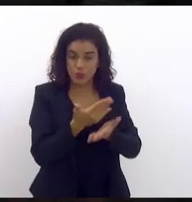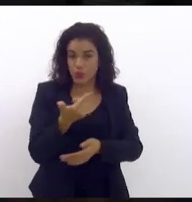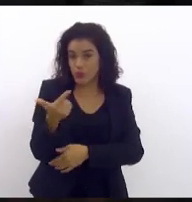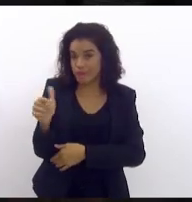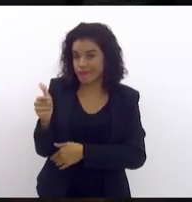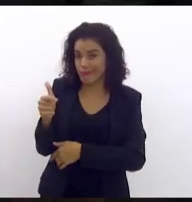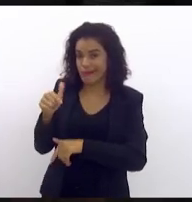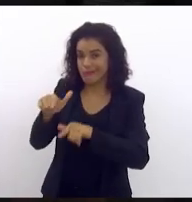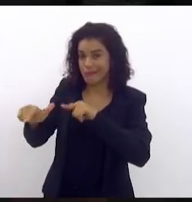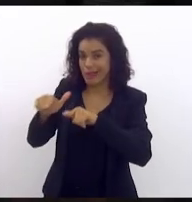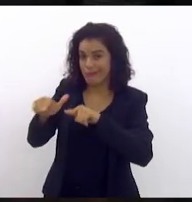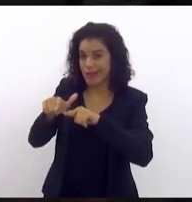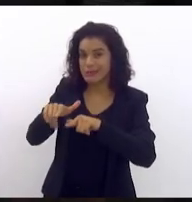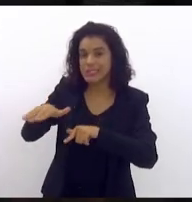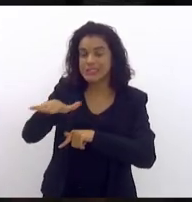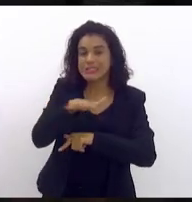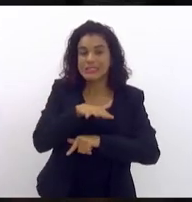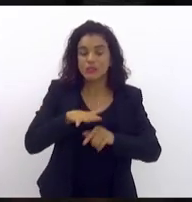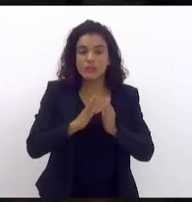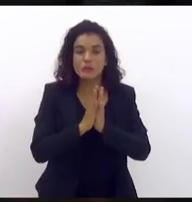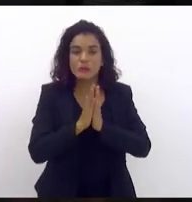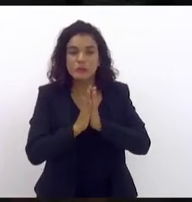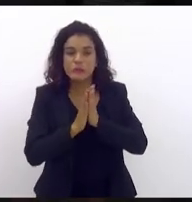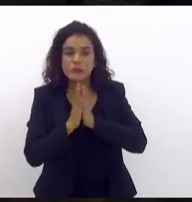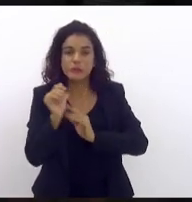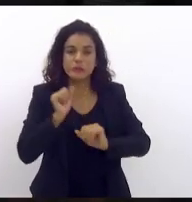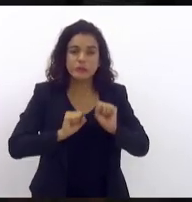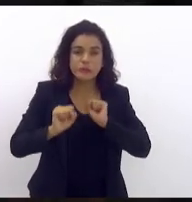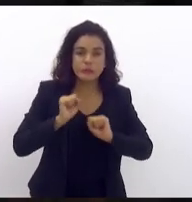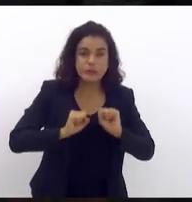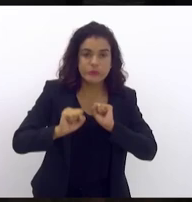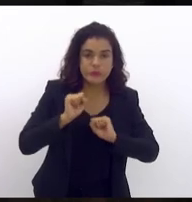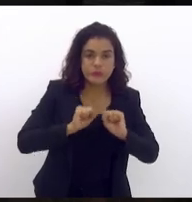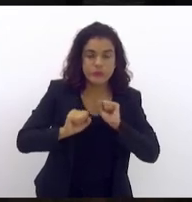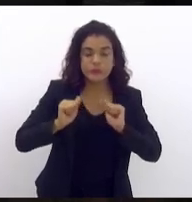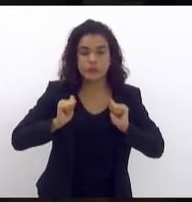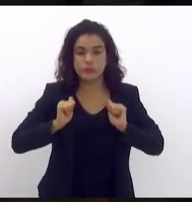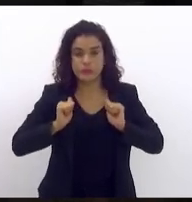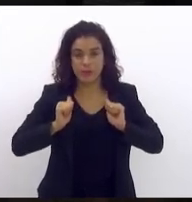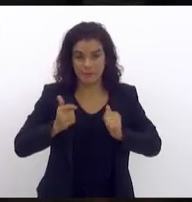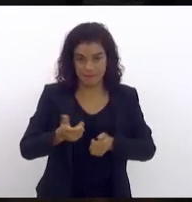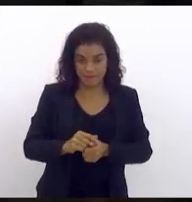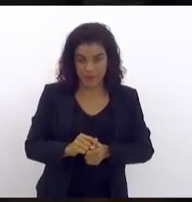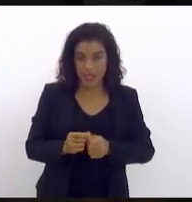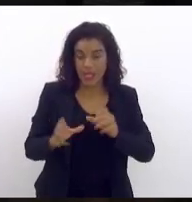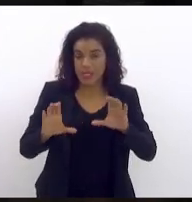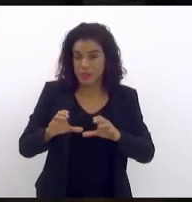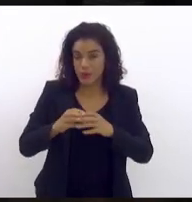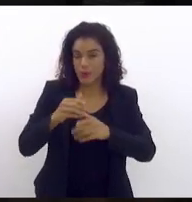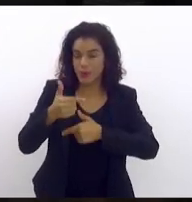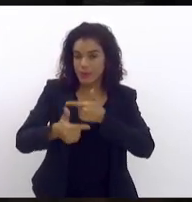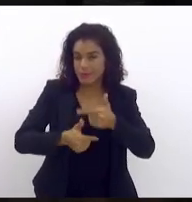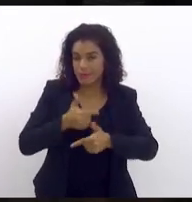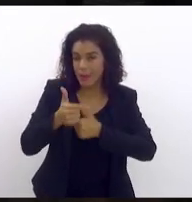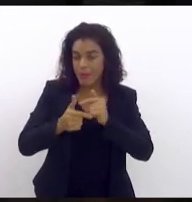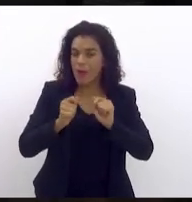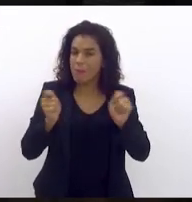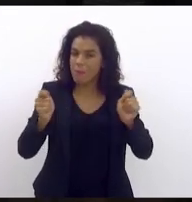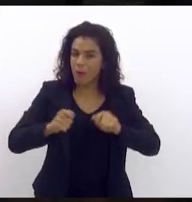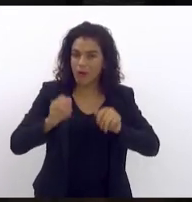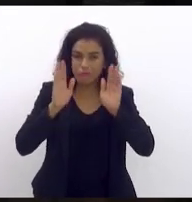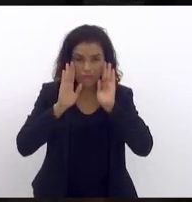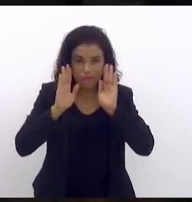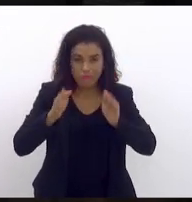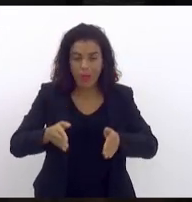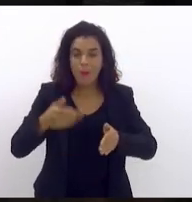ou seja em situação de ociosidade no estado do Rio de Janeiro esta frente parlamentar poderá focar justamente